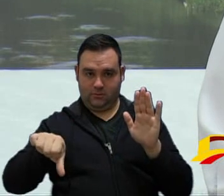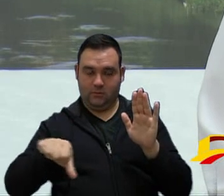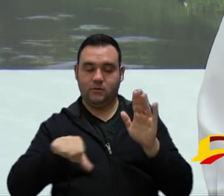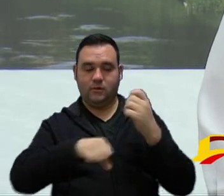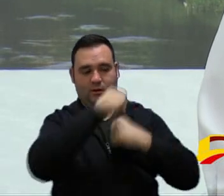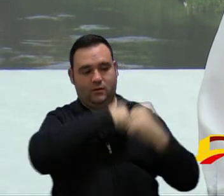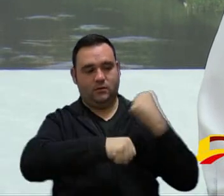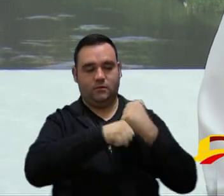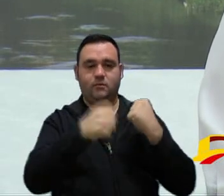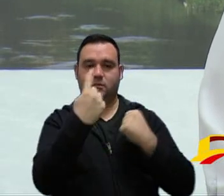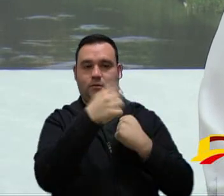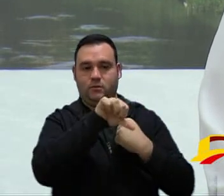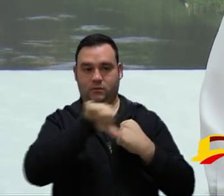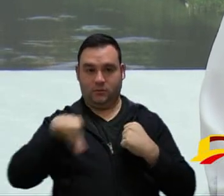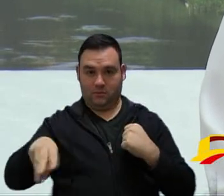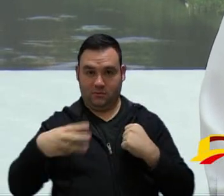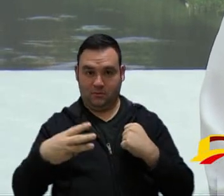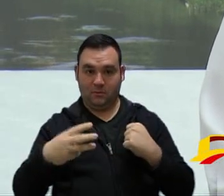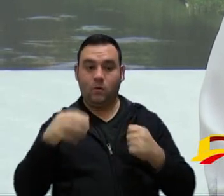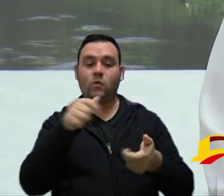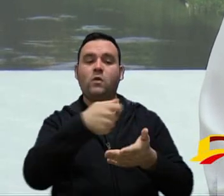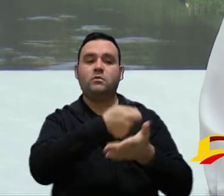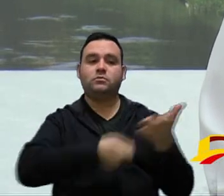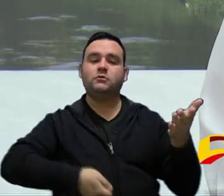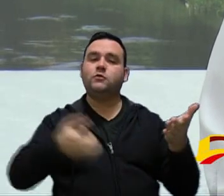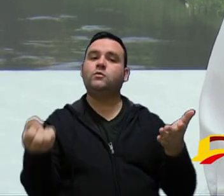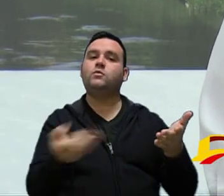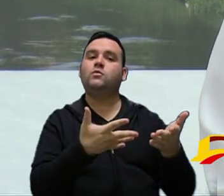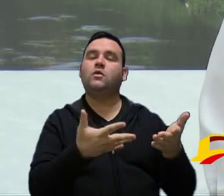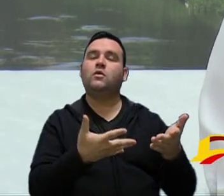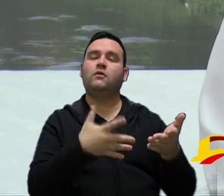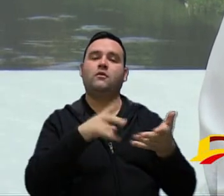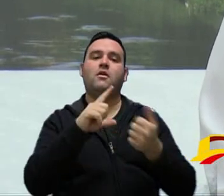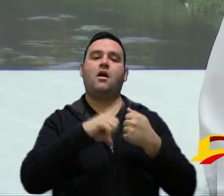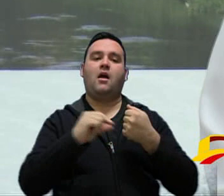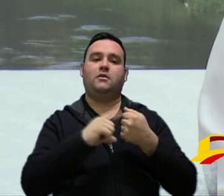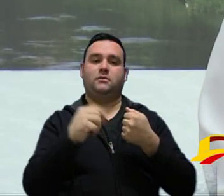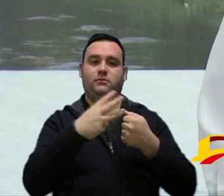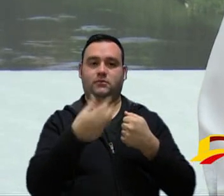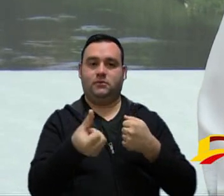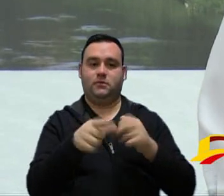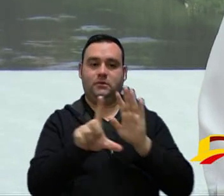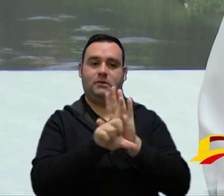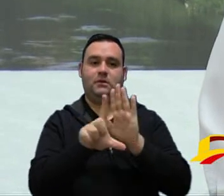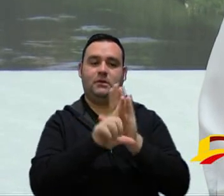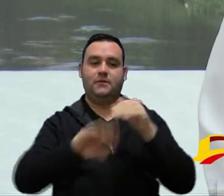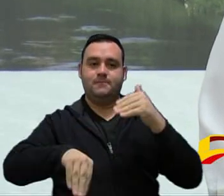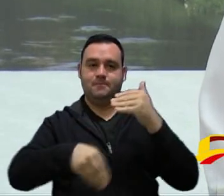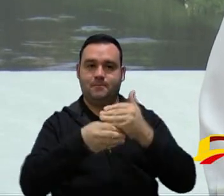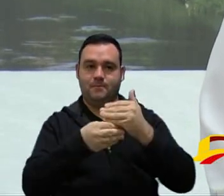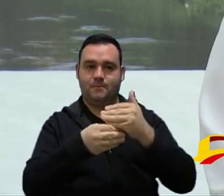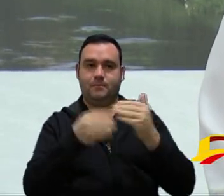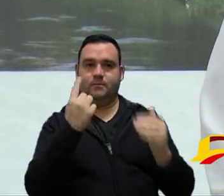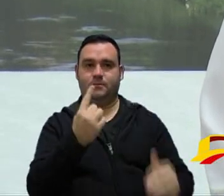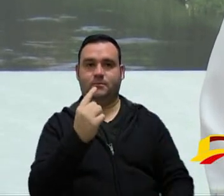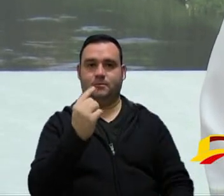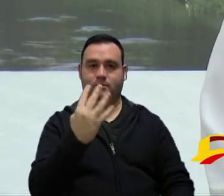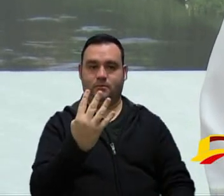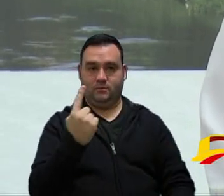8666/93 com nova redação dada pelo artigo 36 da lei complementar